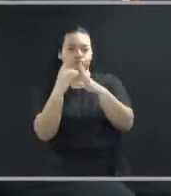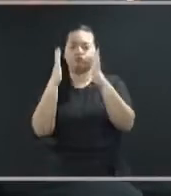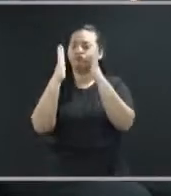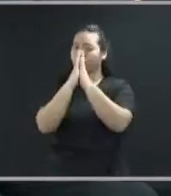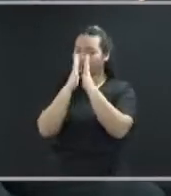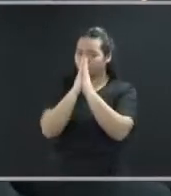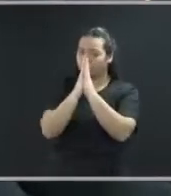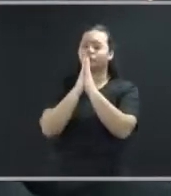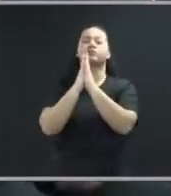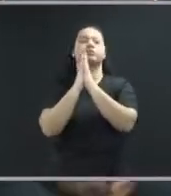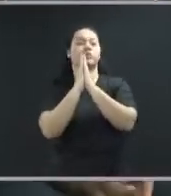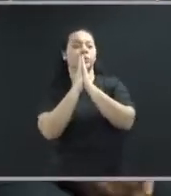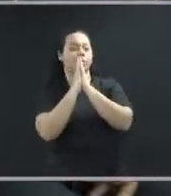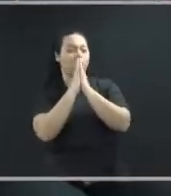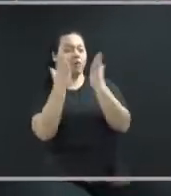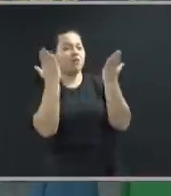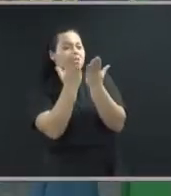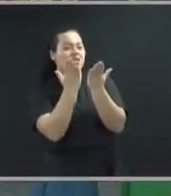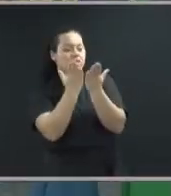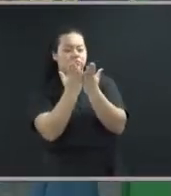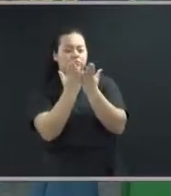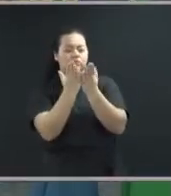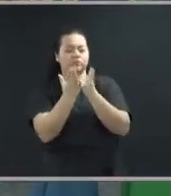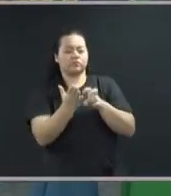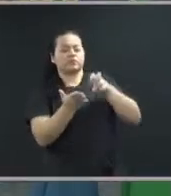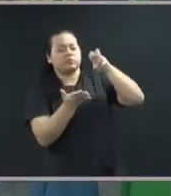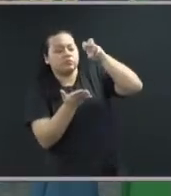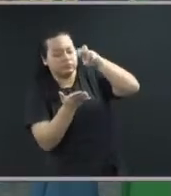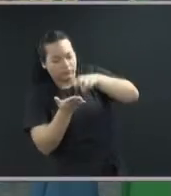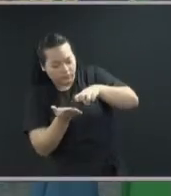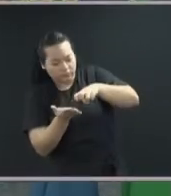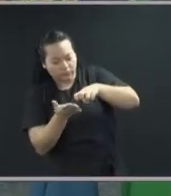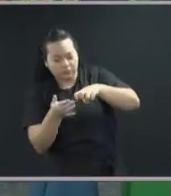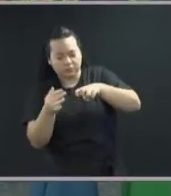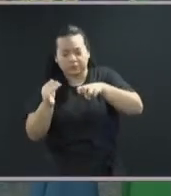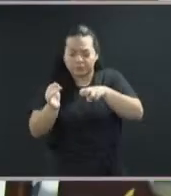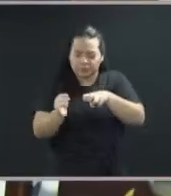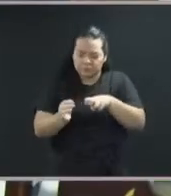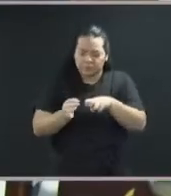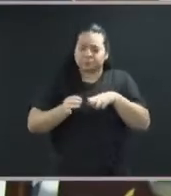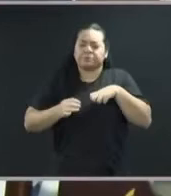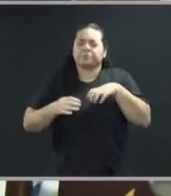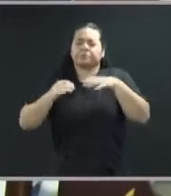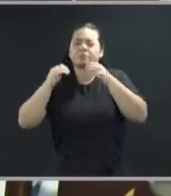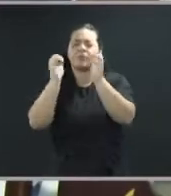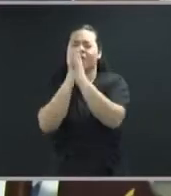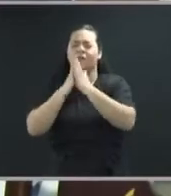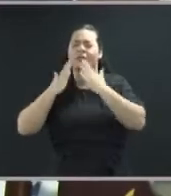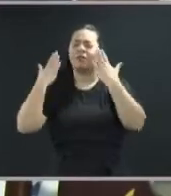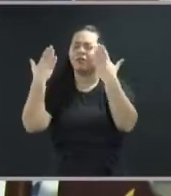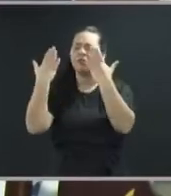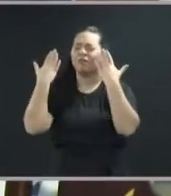Os crentes dobram o joelho, fecham os olhos e começam.